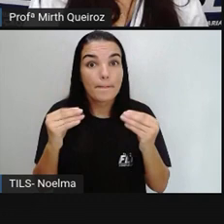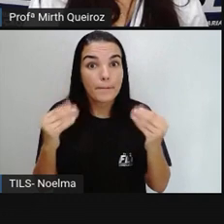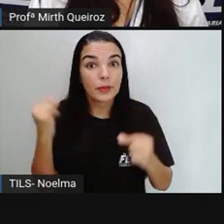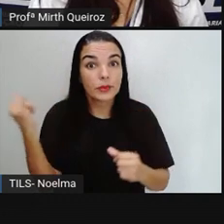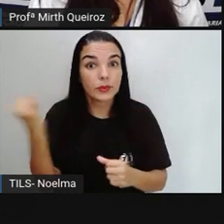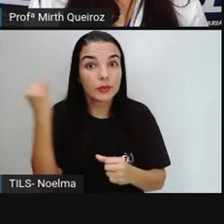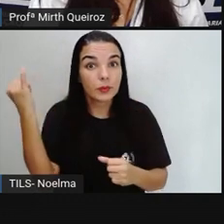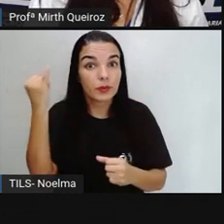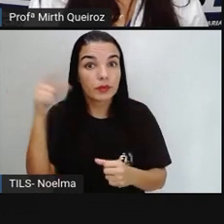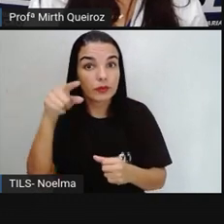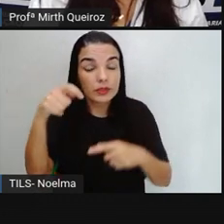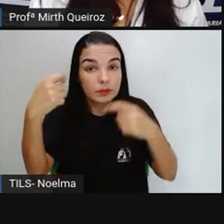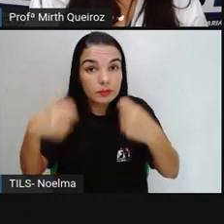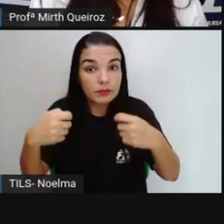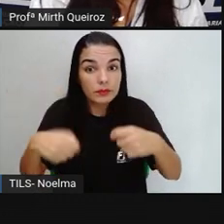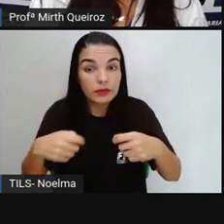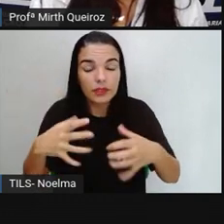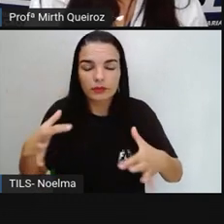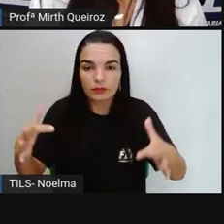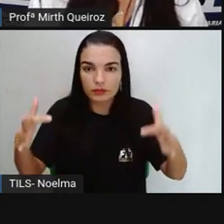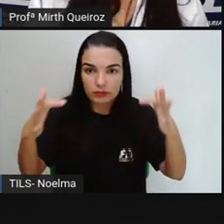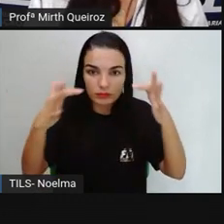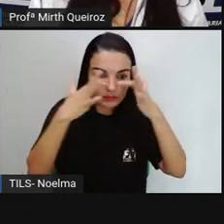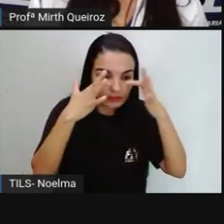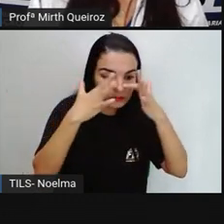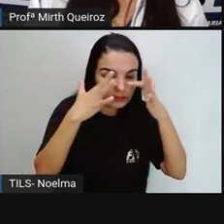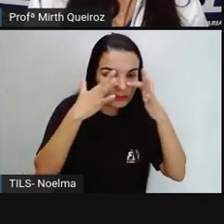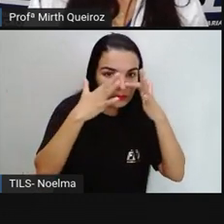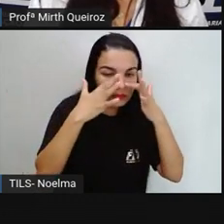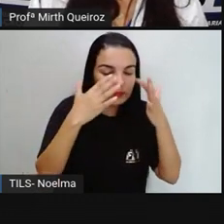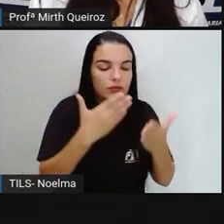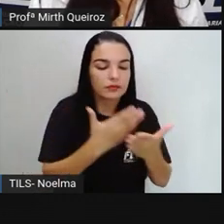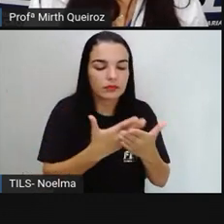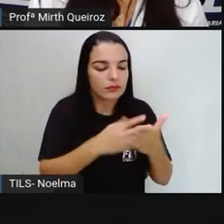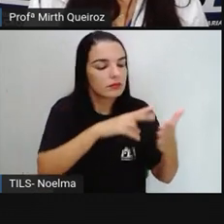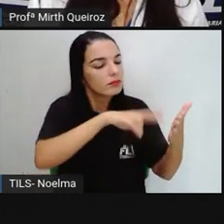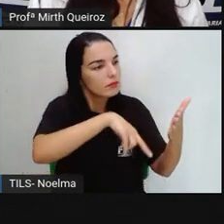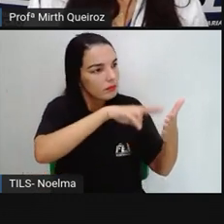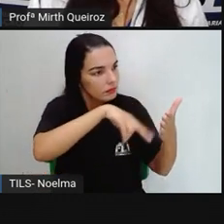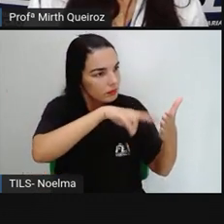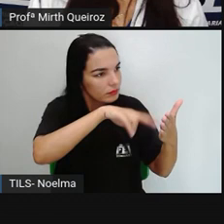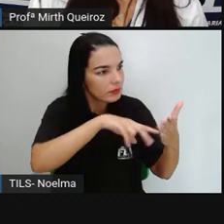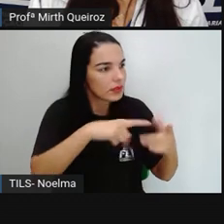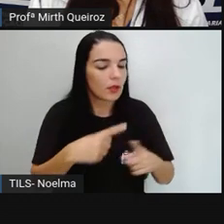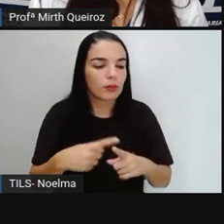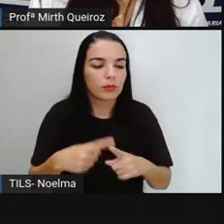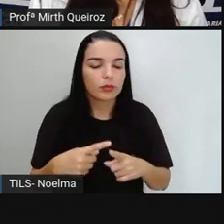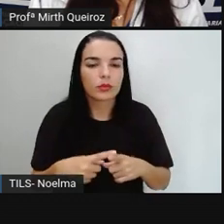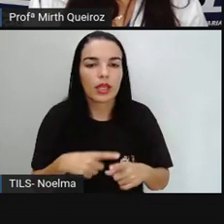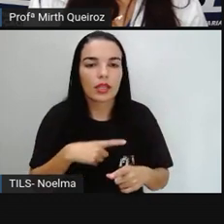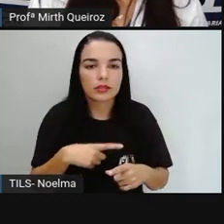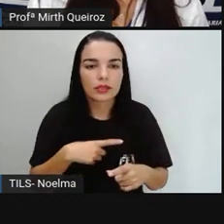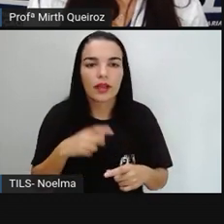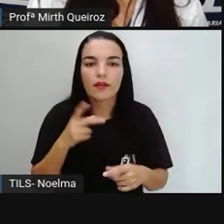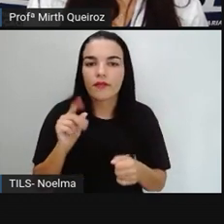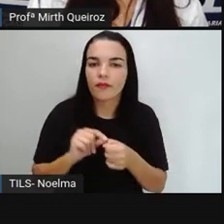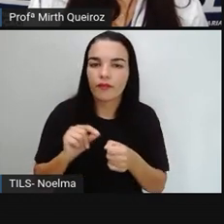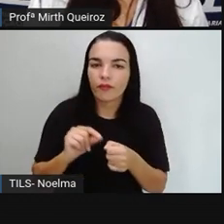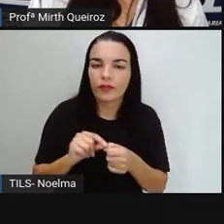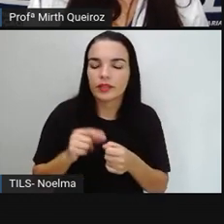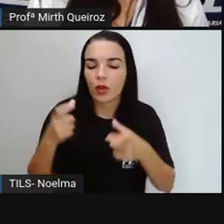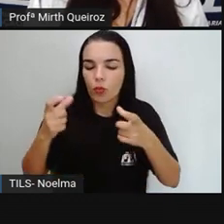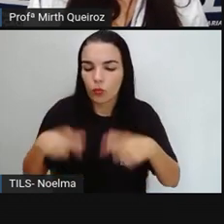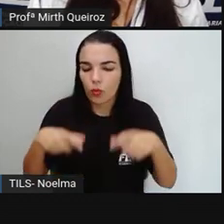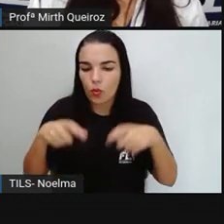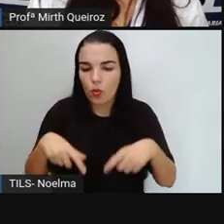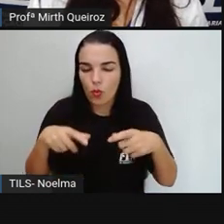que vocês se mantenham concentrados durante essa leitura, que essa leitura ela seja feita em um